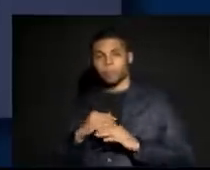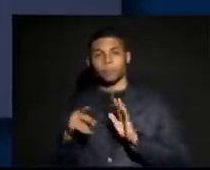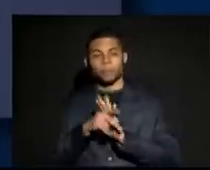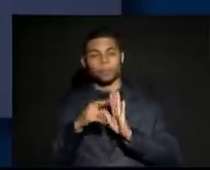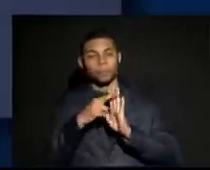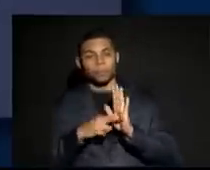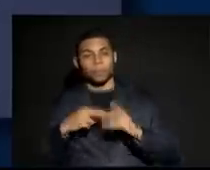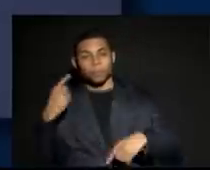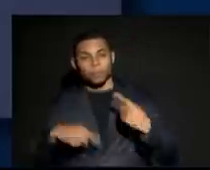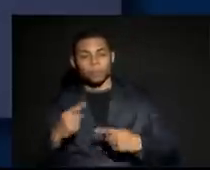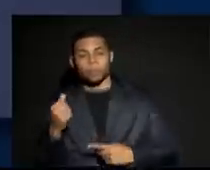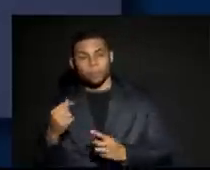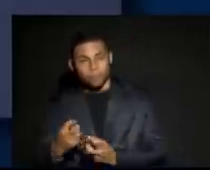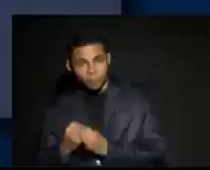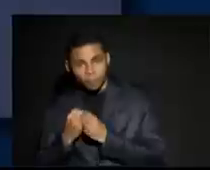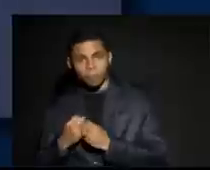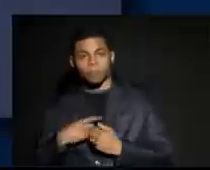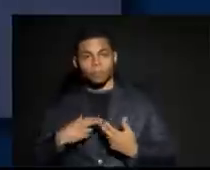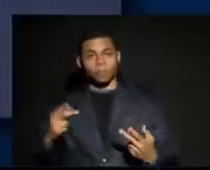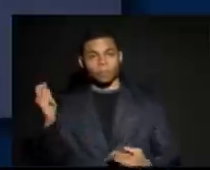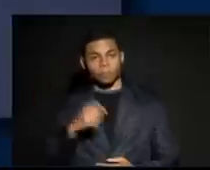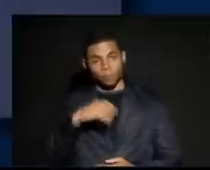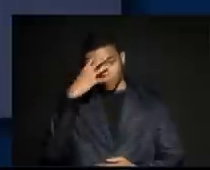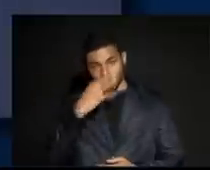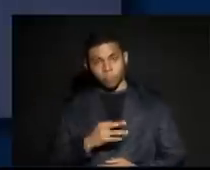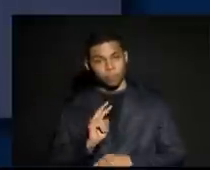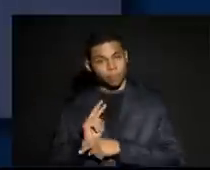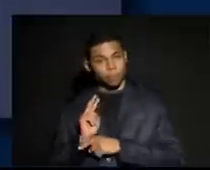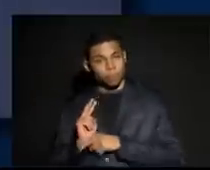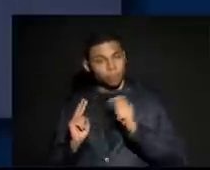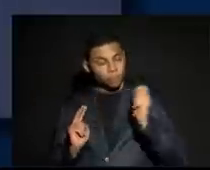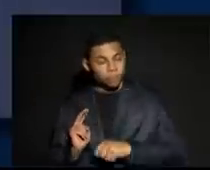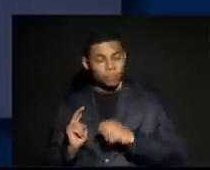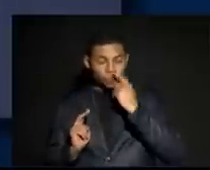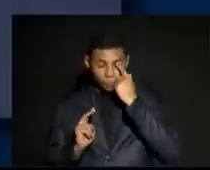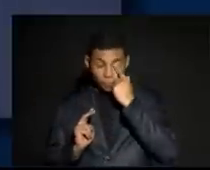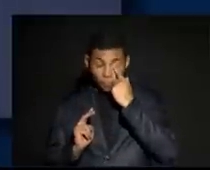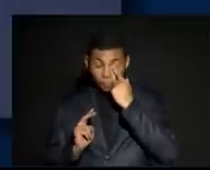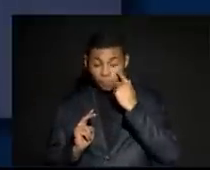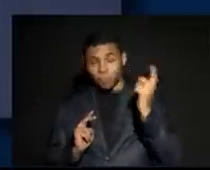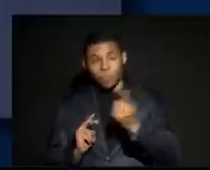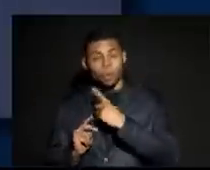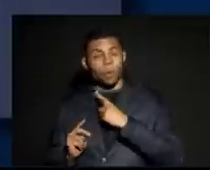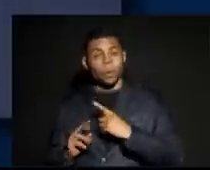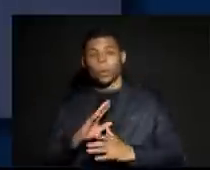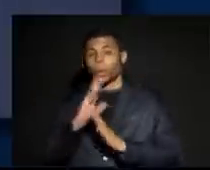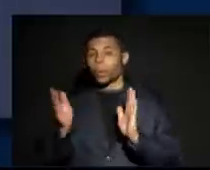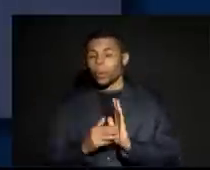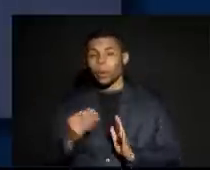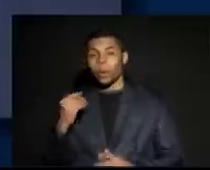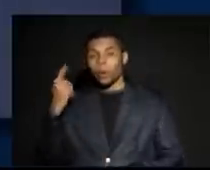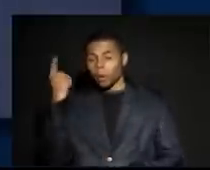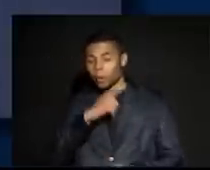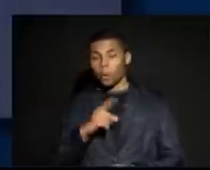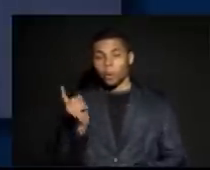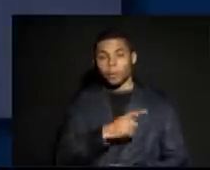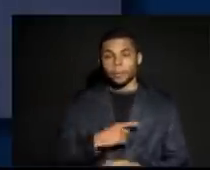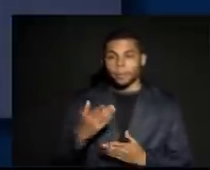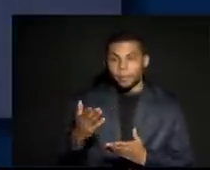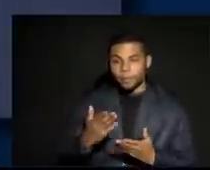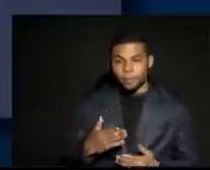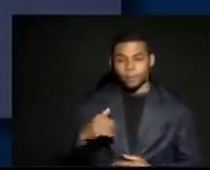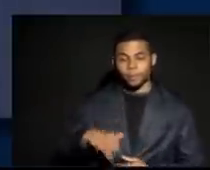políticas econômicas passíveis de compreensão previsibilidade a gente tem tudo para virar um grande e